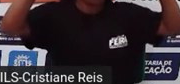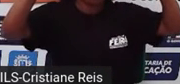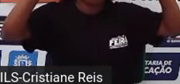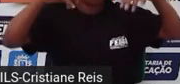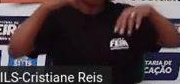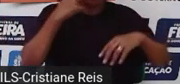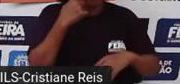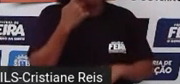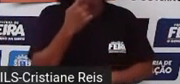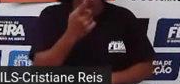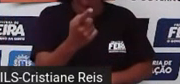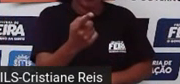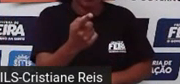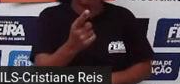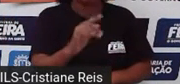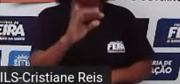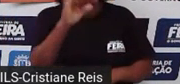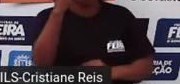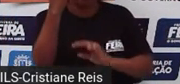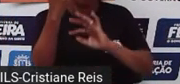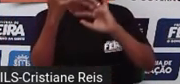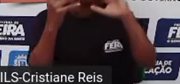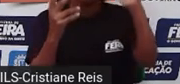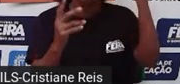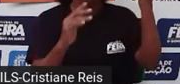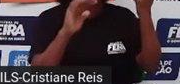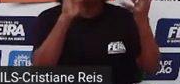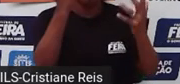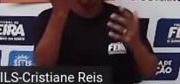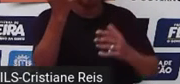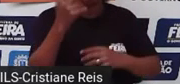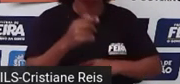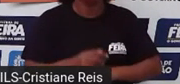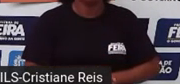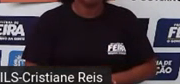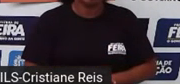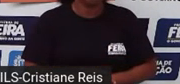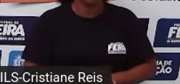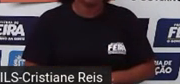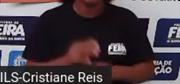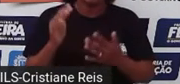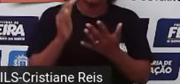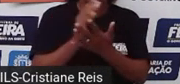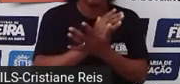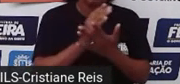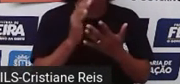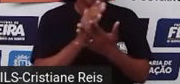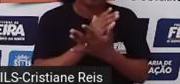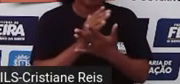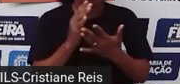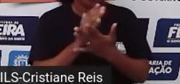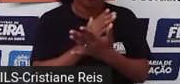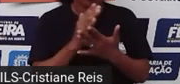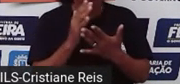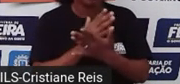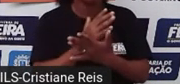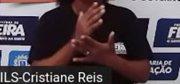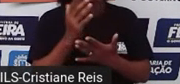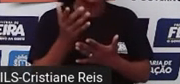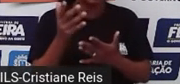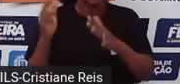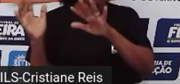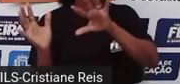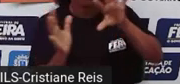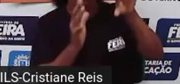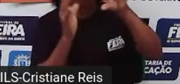e infelizmente provocam todos os estragos né teve algumas noções aí é período de Emoções